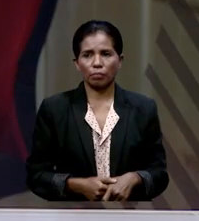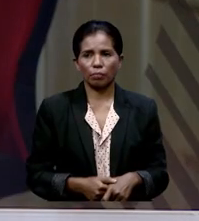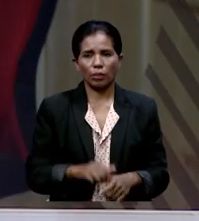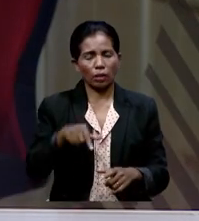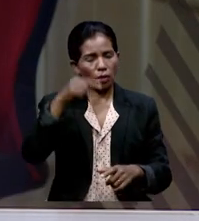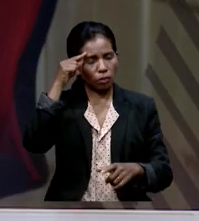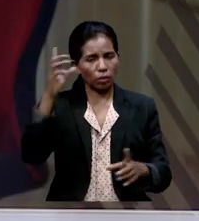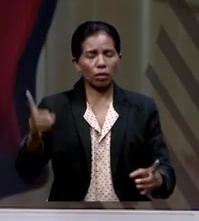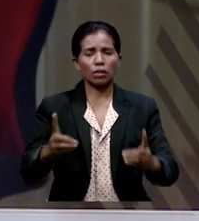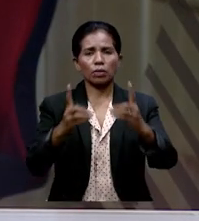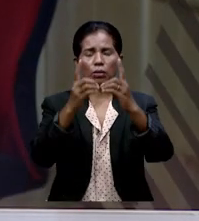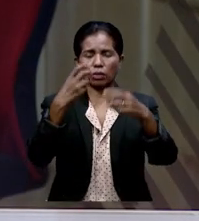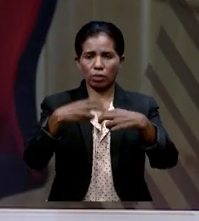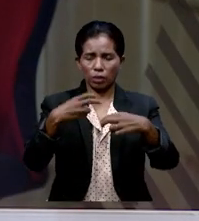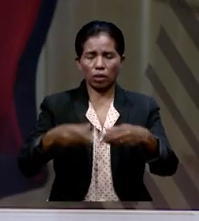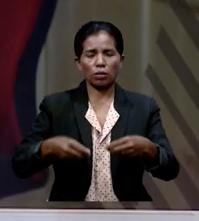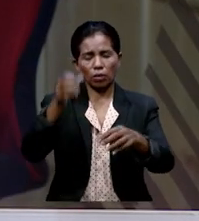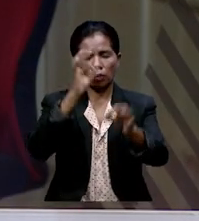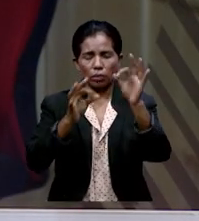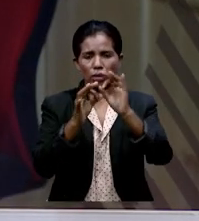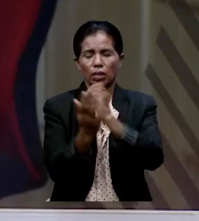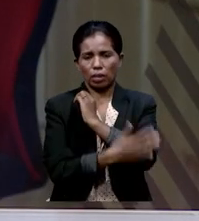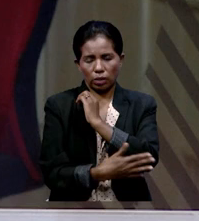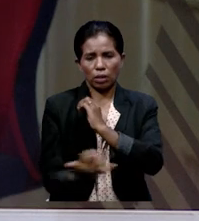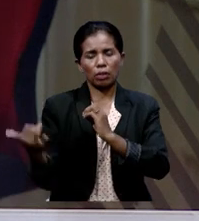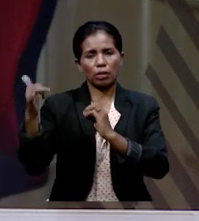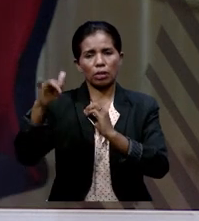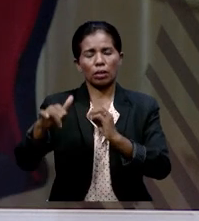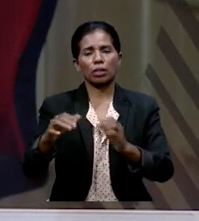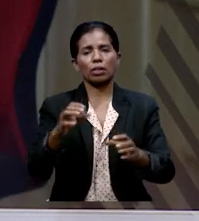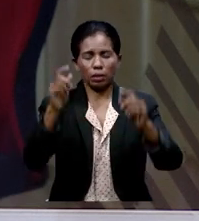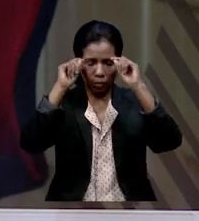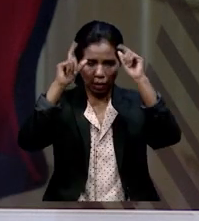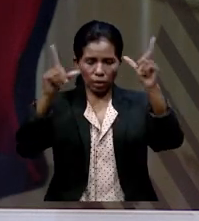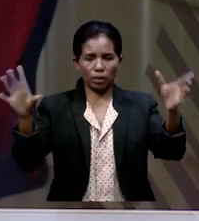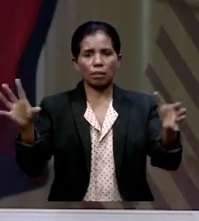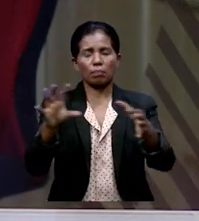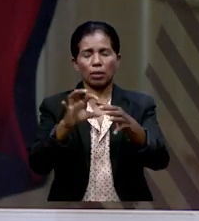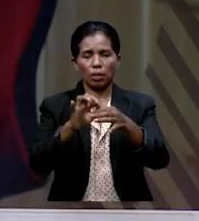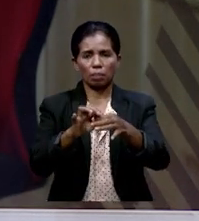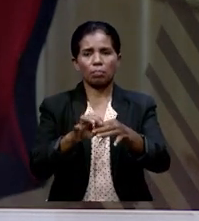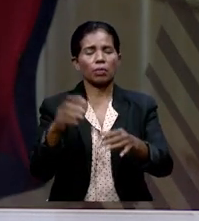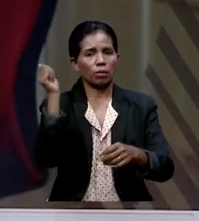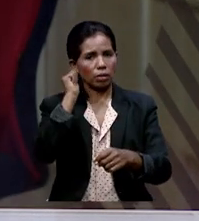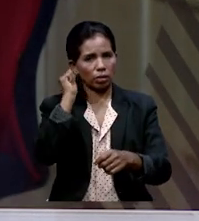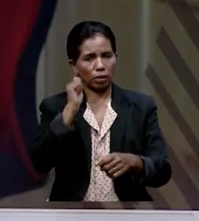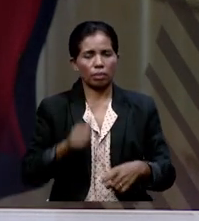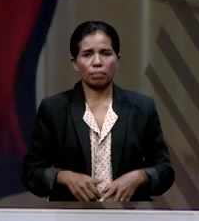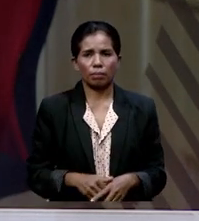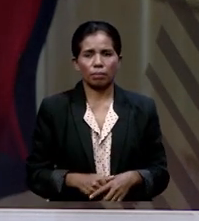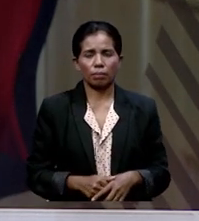Governo rassoro desafio a tu for confiança para a nação Sira, Rori Timor-Leste sai membro pleno ASEAN.